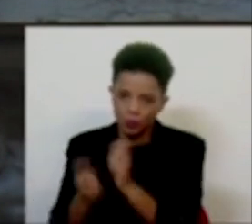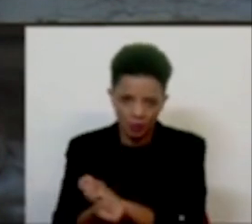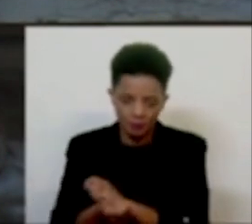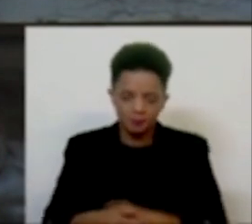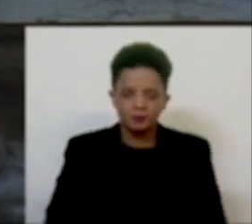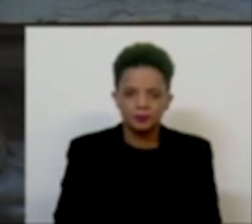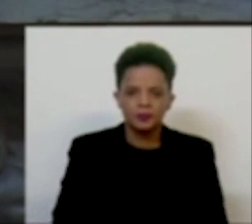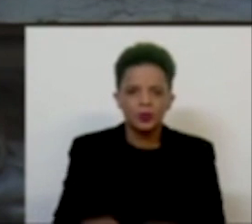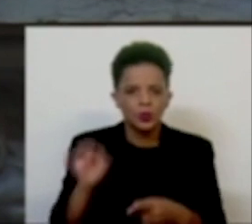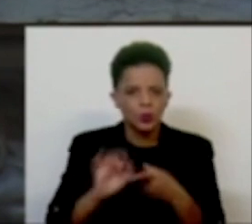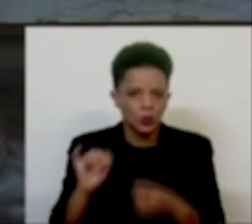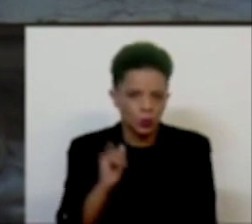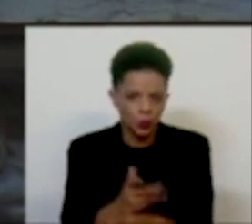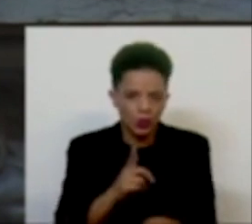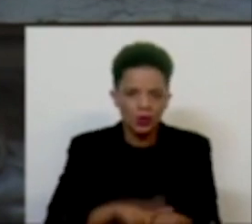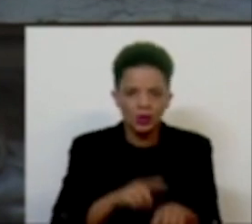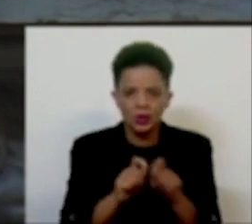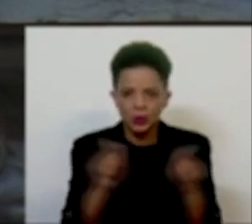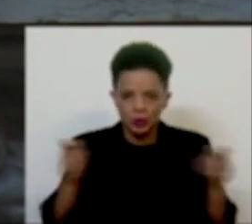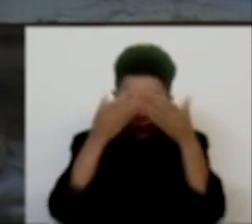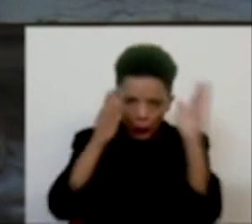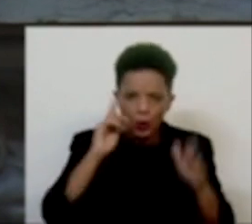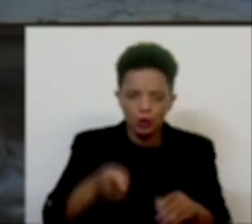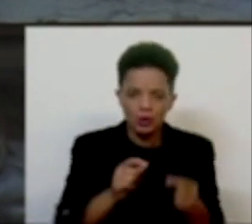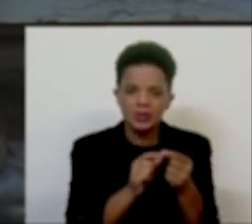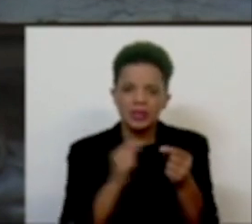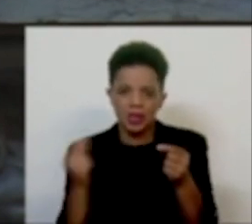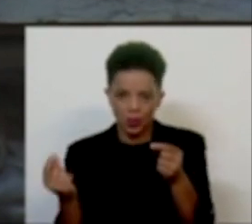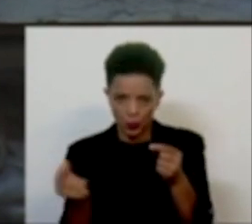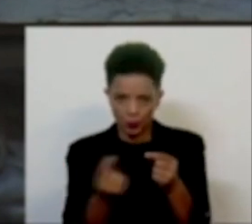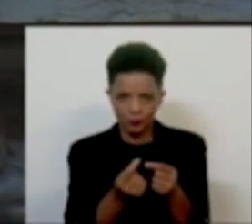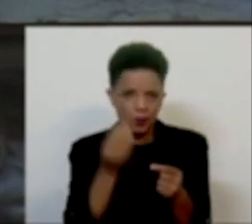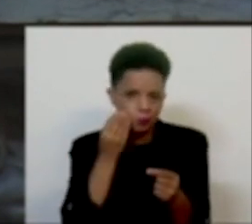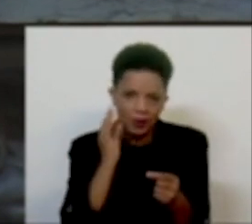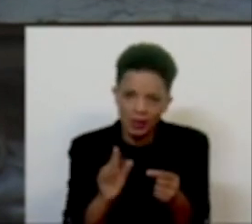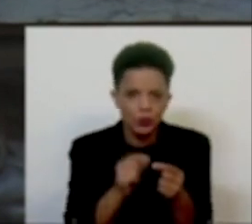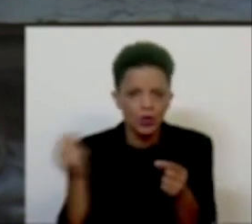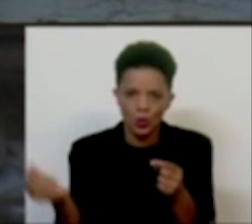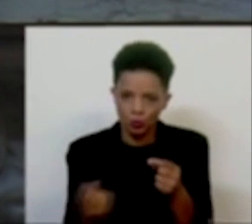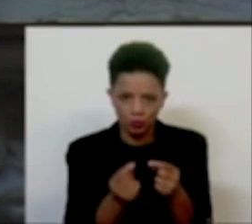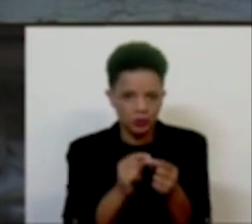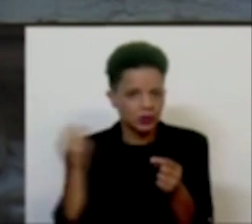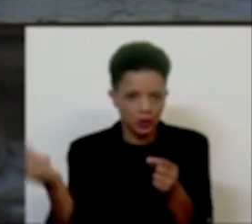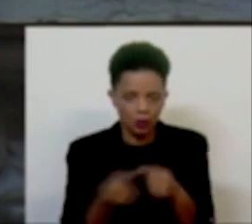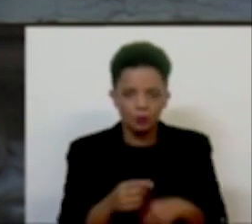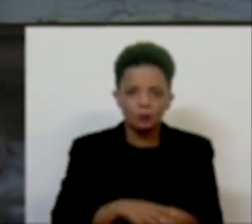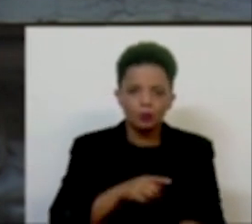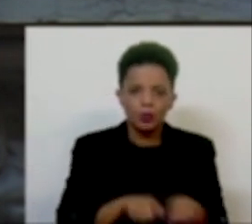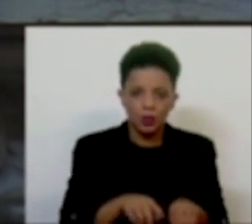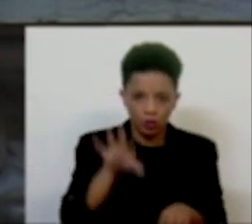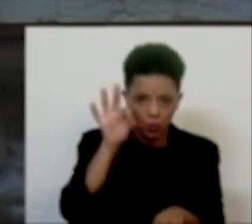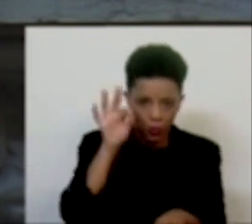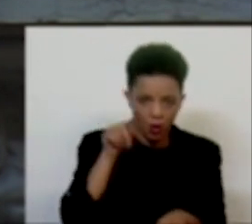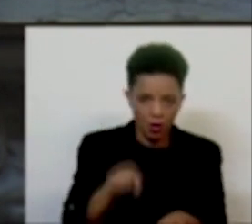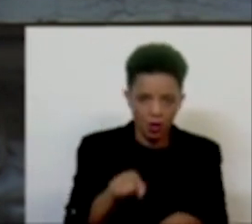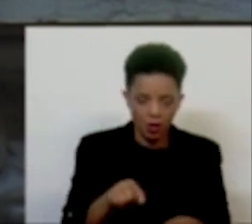Outra característica estrutural do tempo democrático é a ciclicidade, a sua natureza cíclica. A escolha política fundacional,